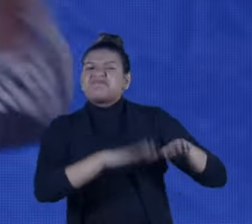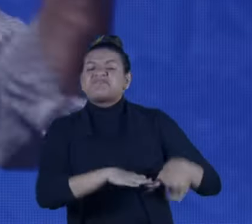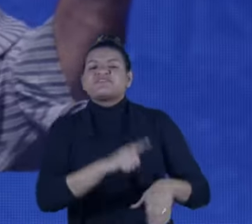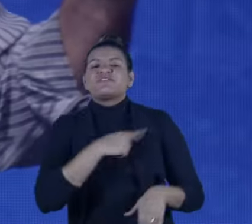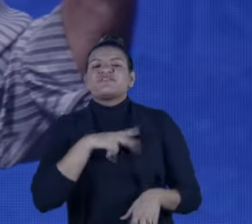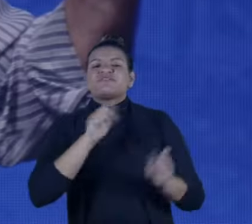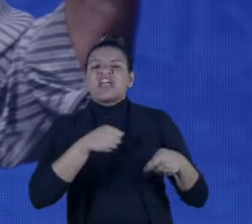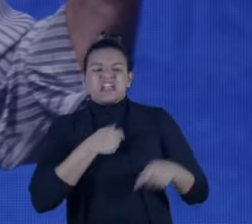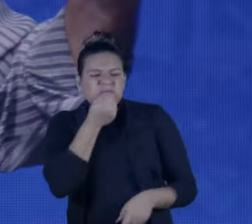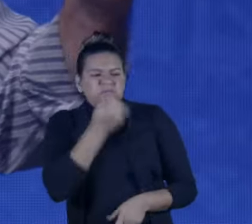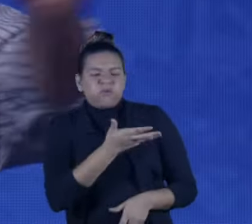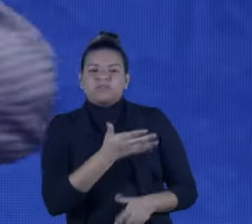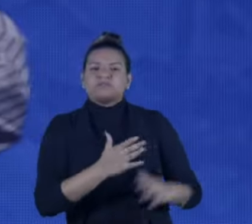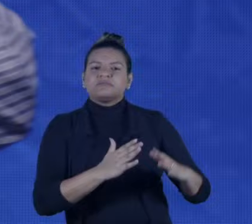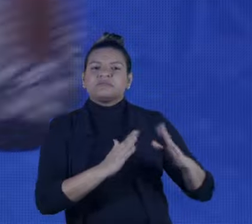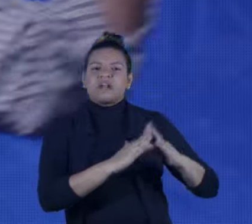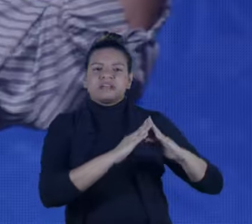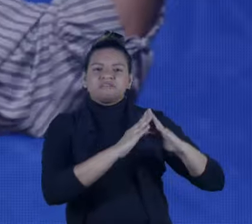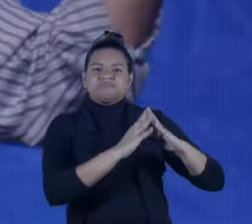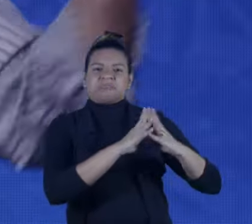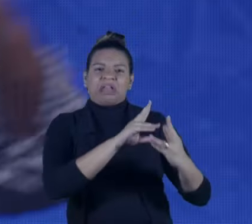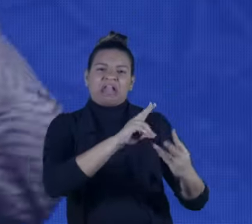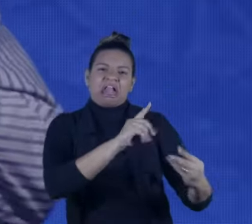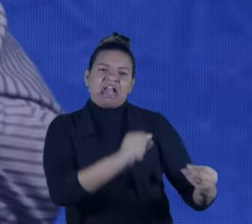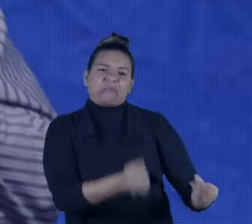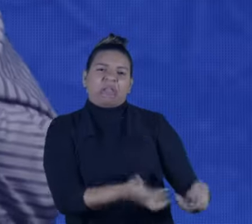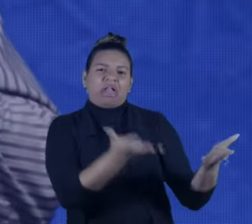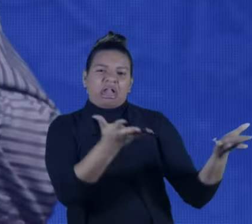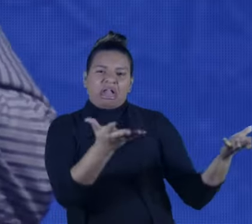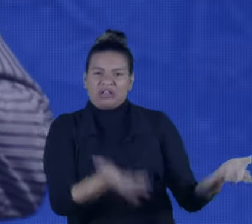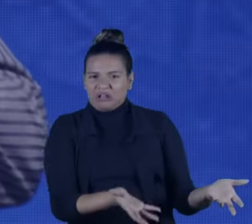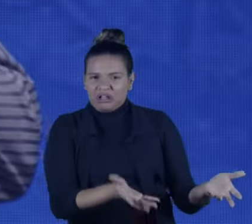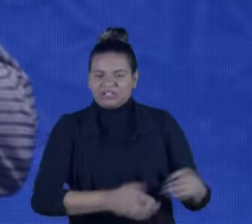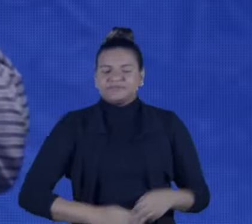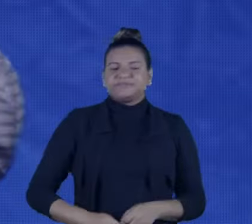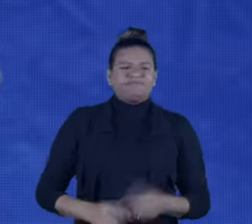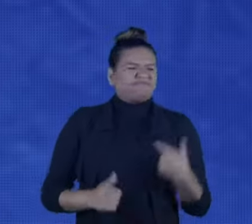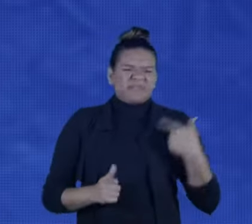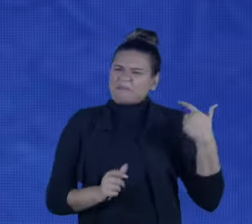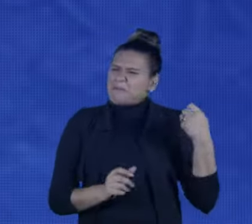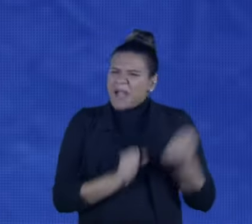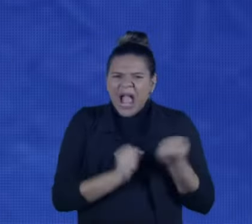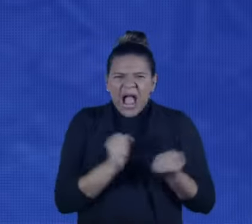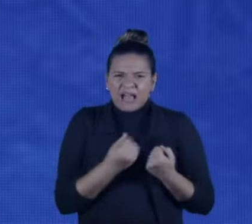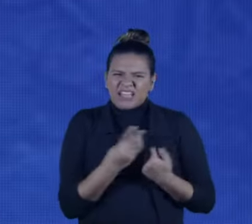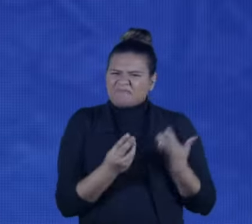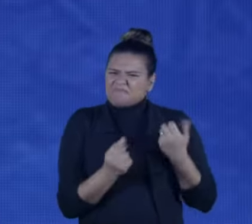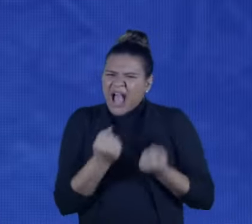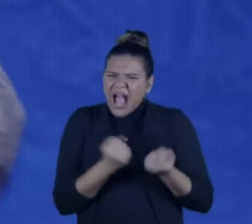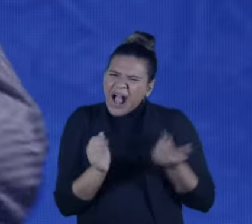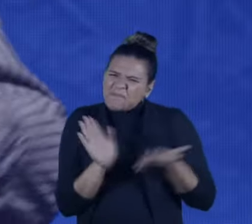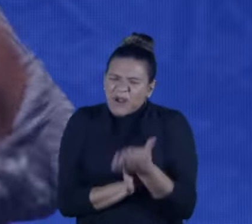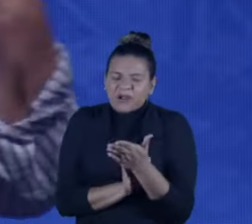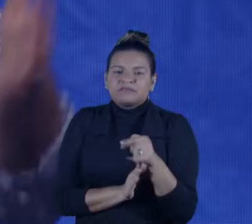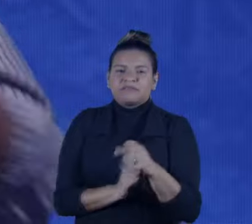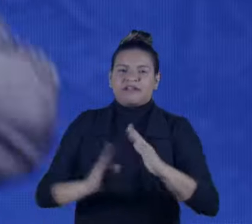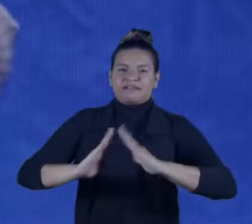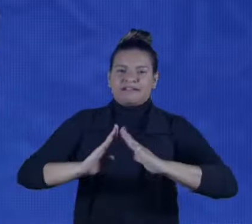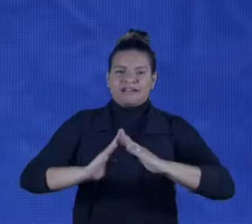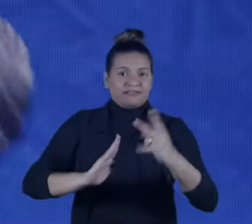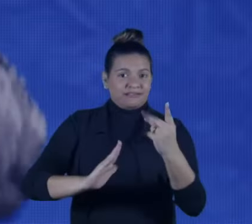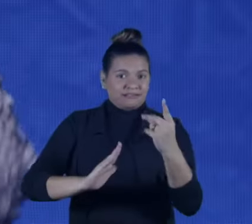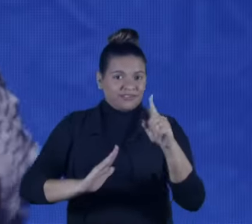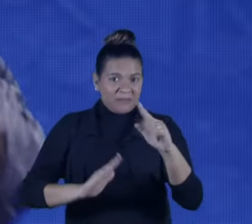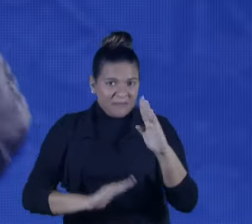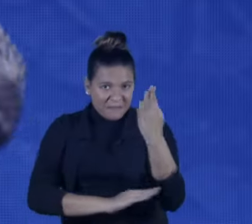ar. E a casa toda foi para o ar. Aí eles correram para a segunda casa. Aí